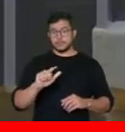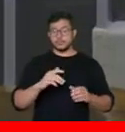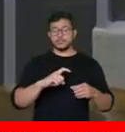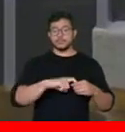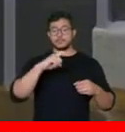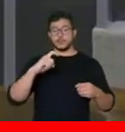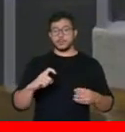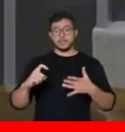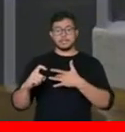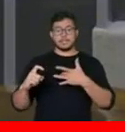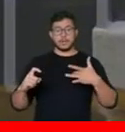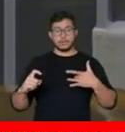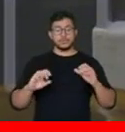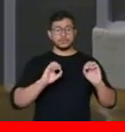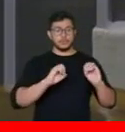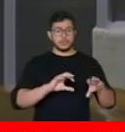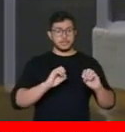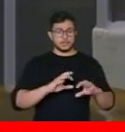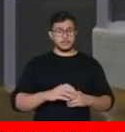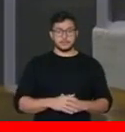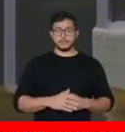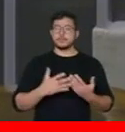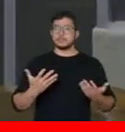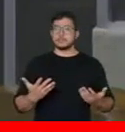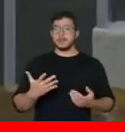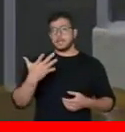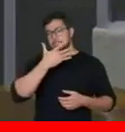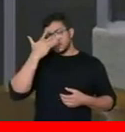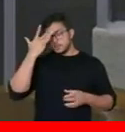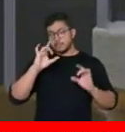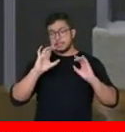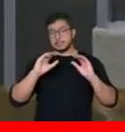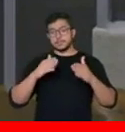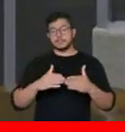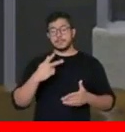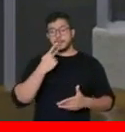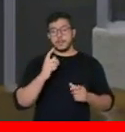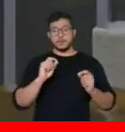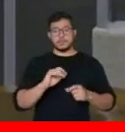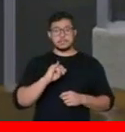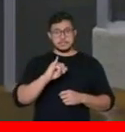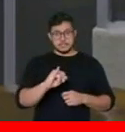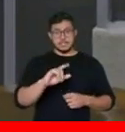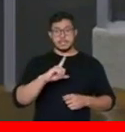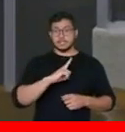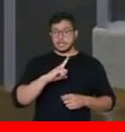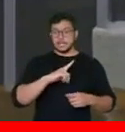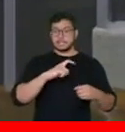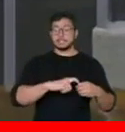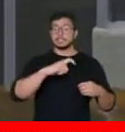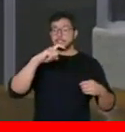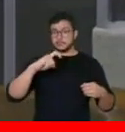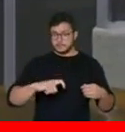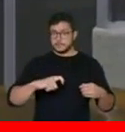que de 2022 a 2031, se de fato for desvinculado os recursos do